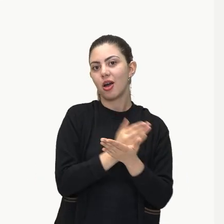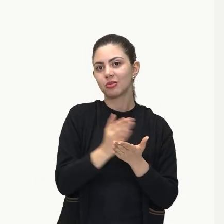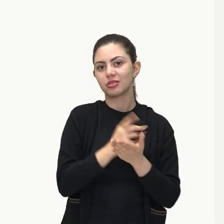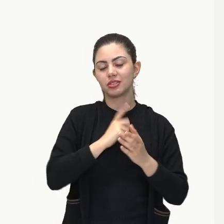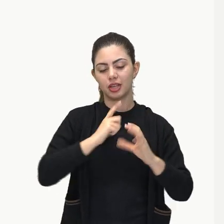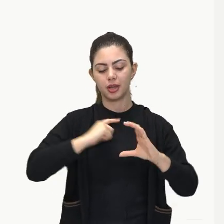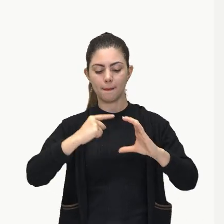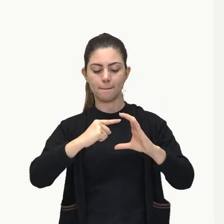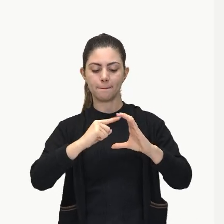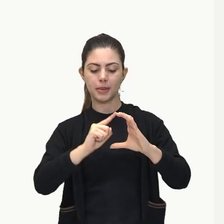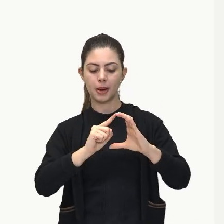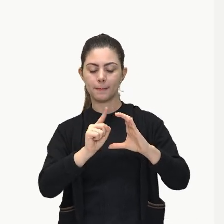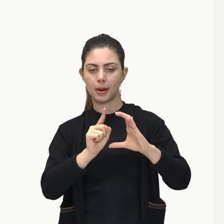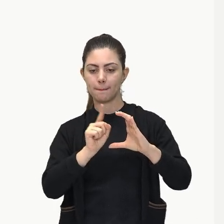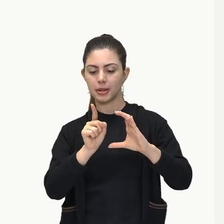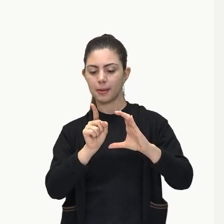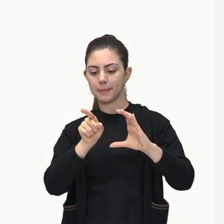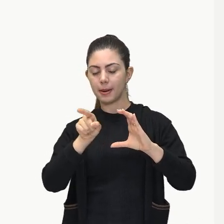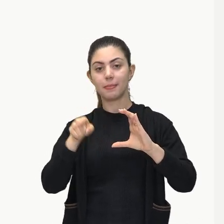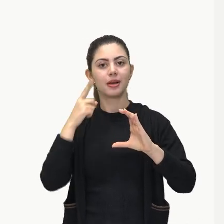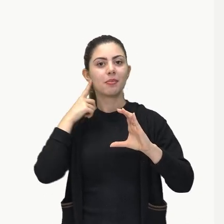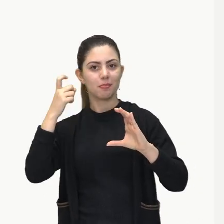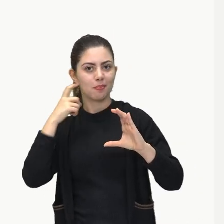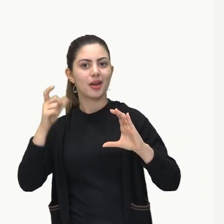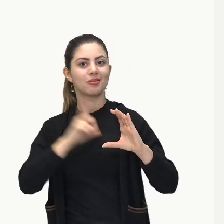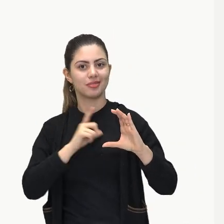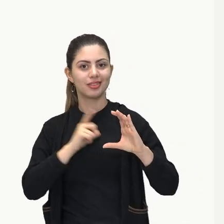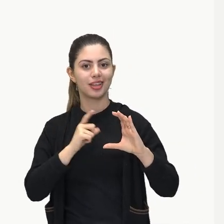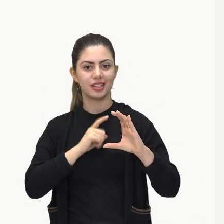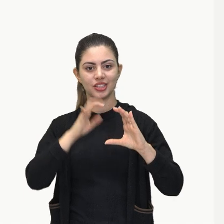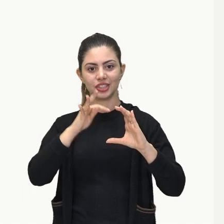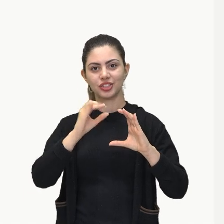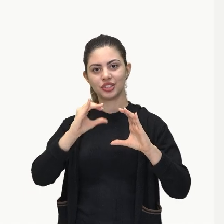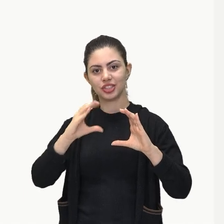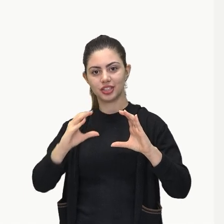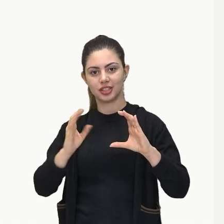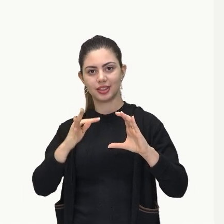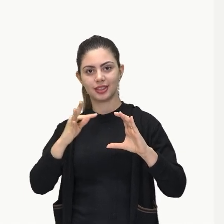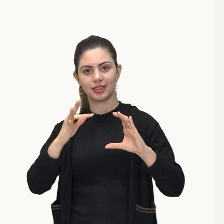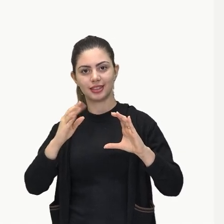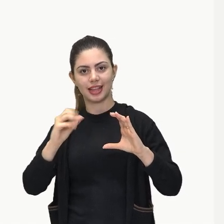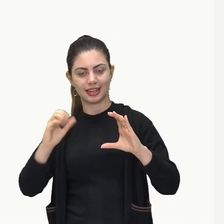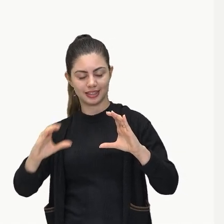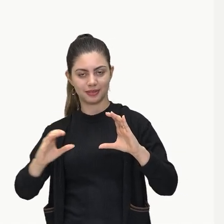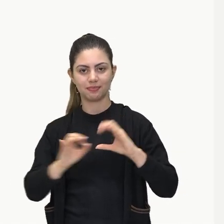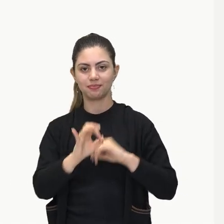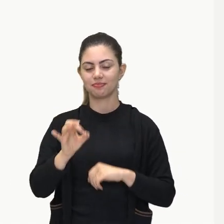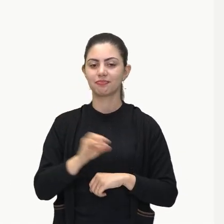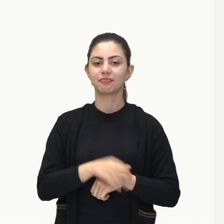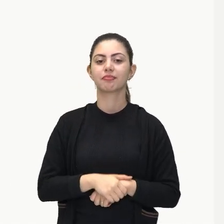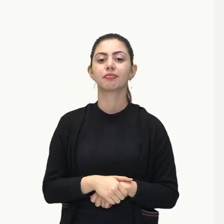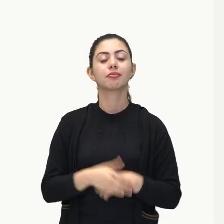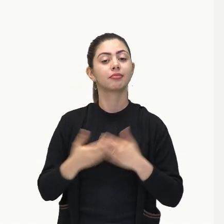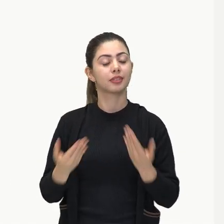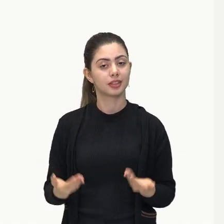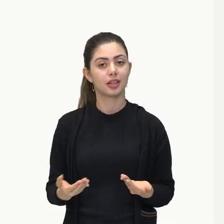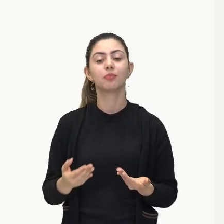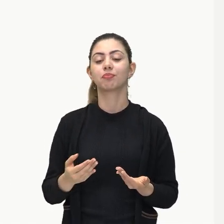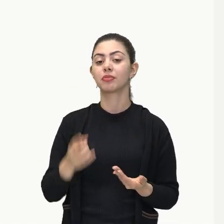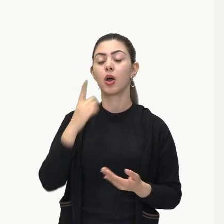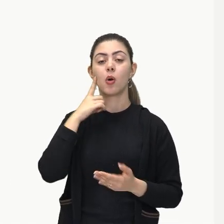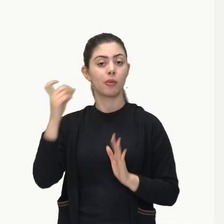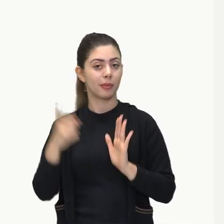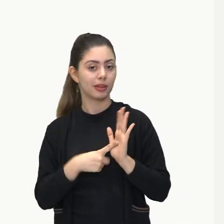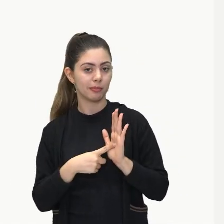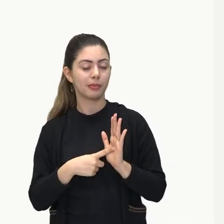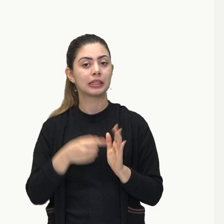E a forma que o ponteiro vai passando, ela vai passando um som daquele plástico que vai batendo. Então, a onomatopeia, tic-tac,